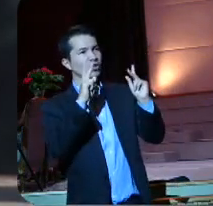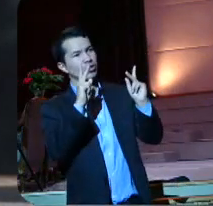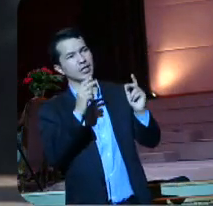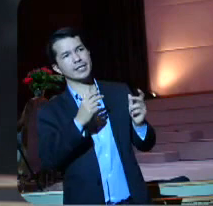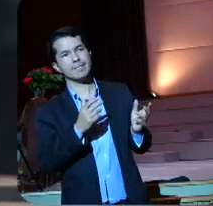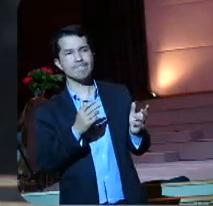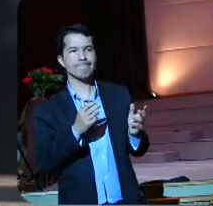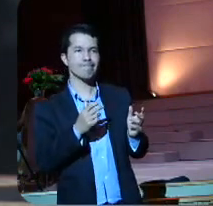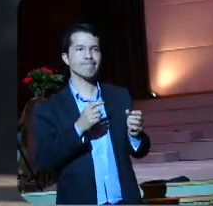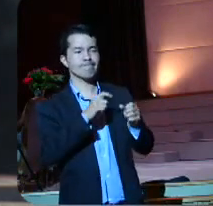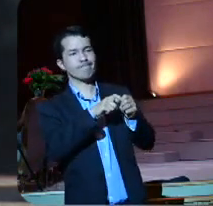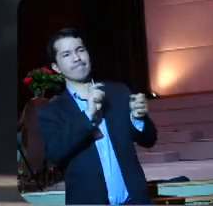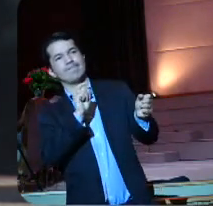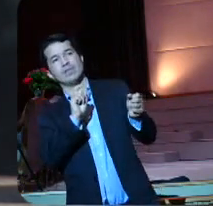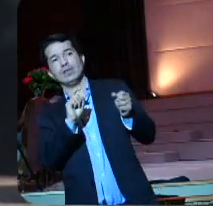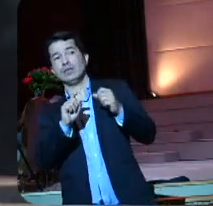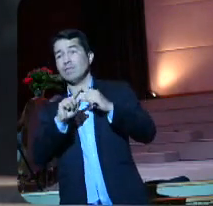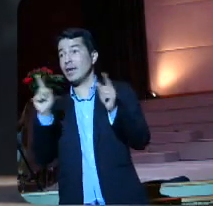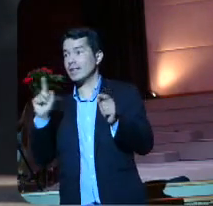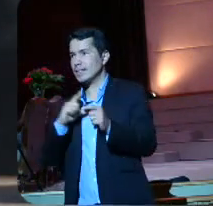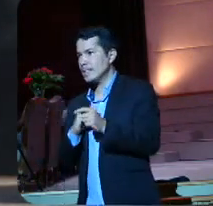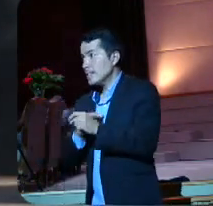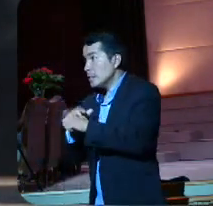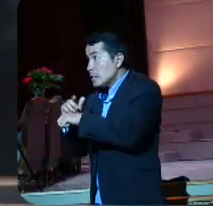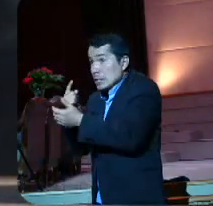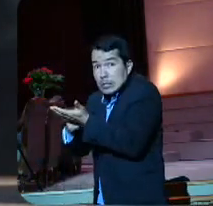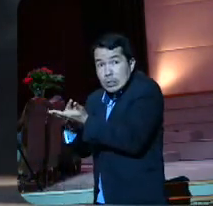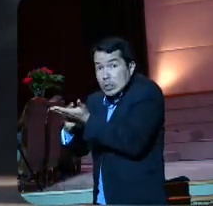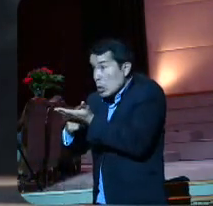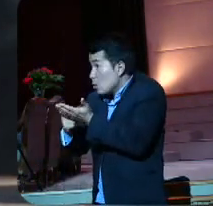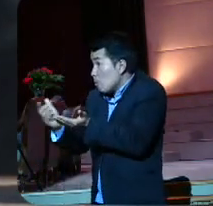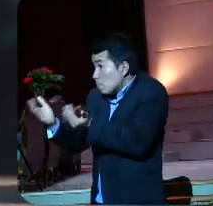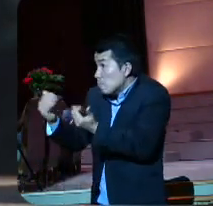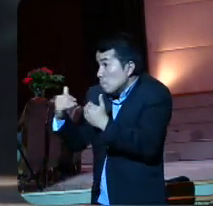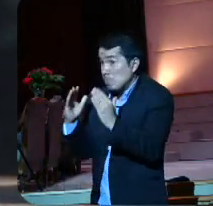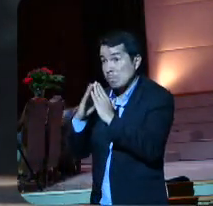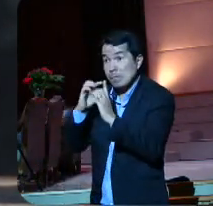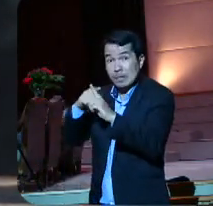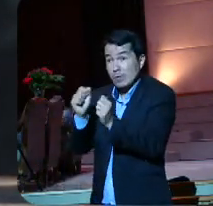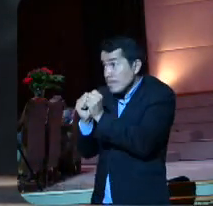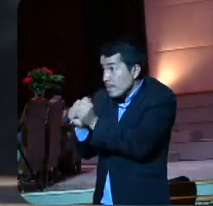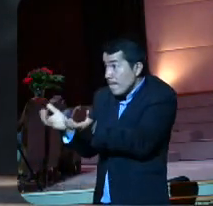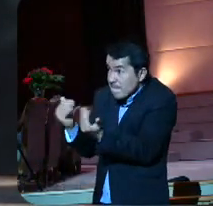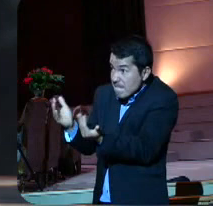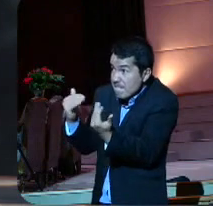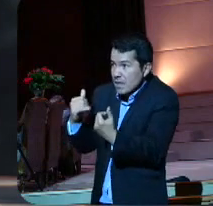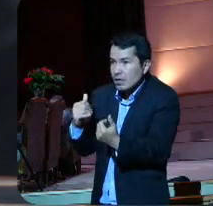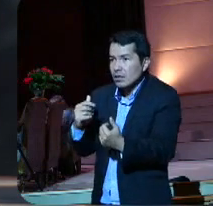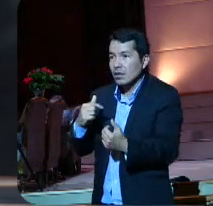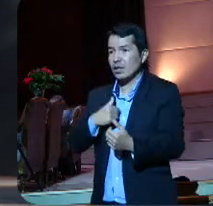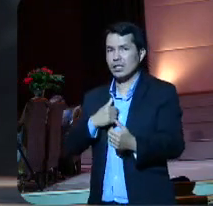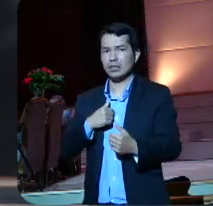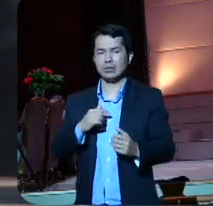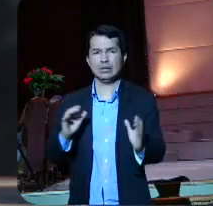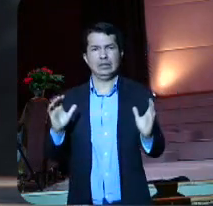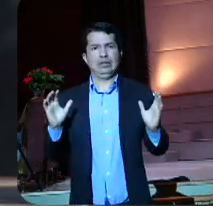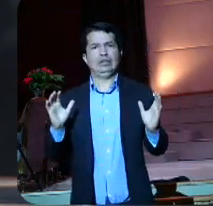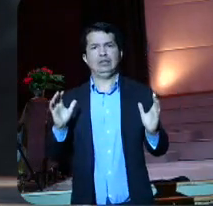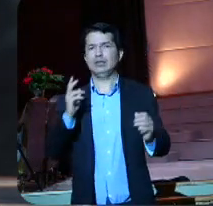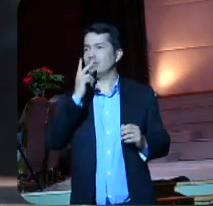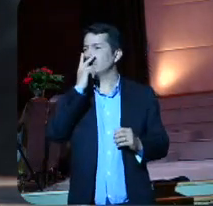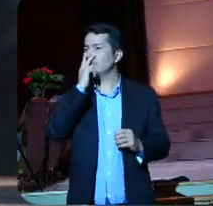uma campanha por trás e fazer uma série de situações, e de repente eu comecei a ser